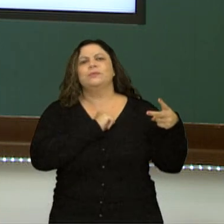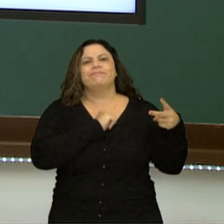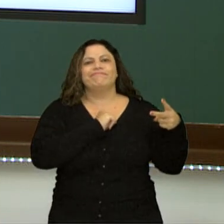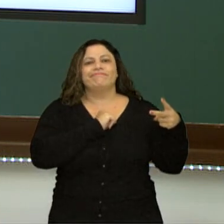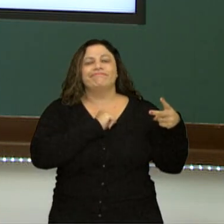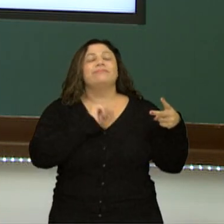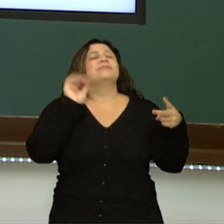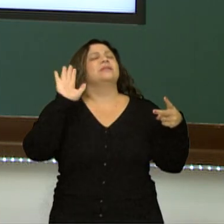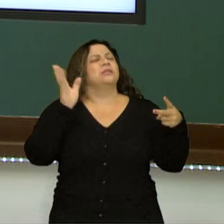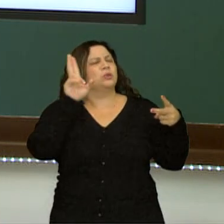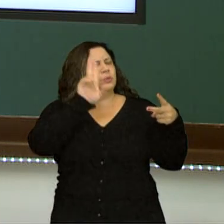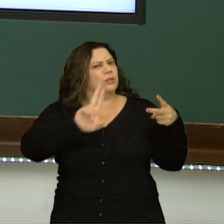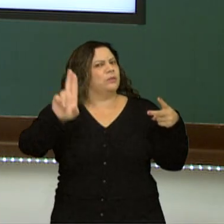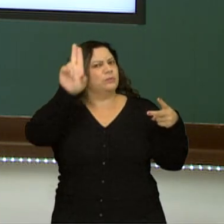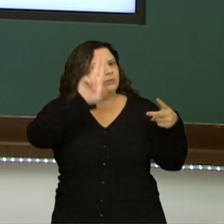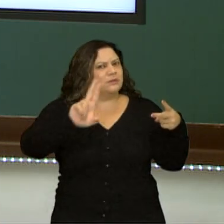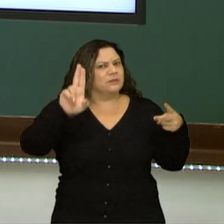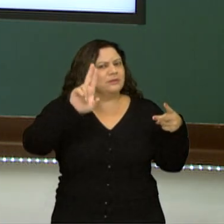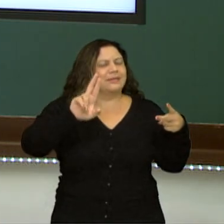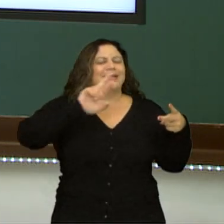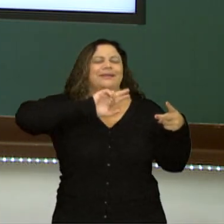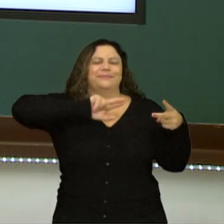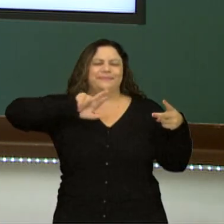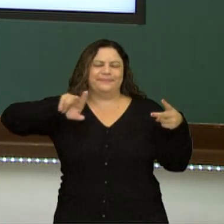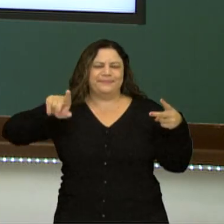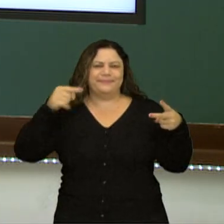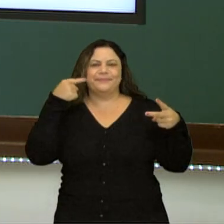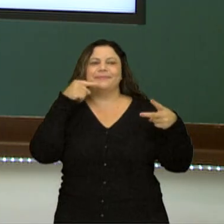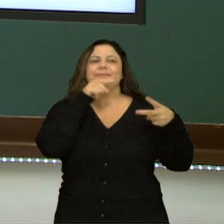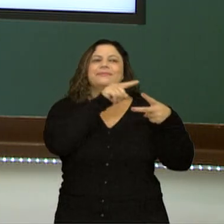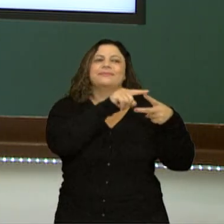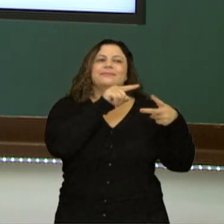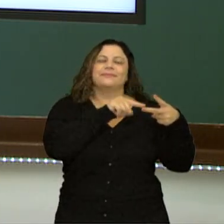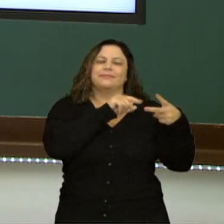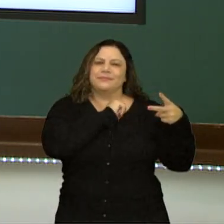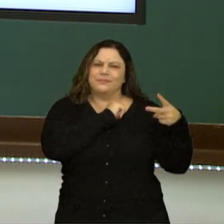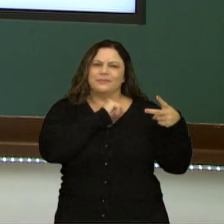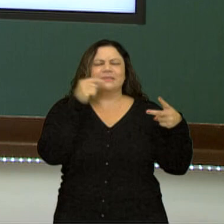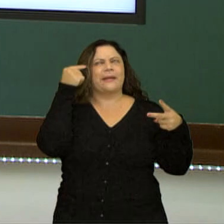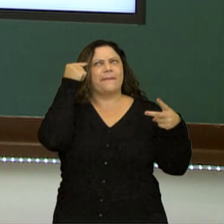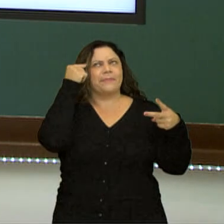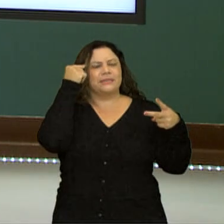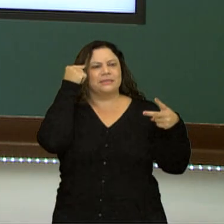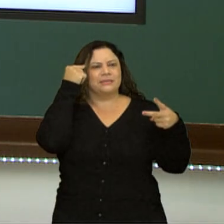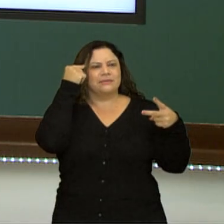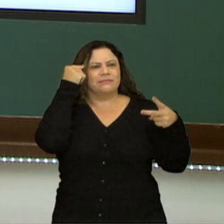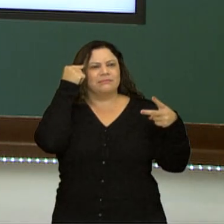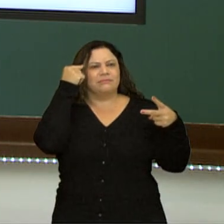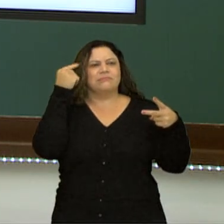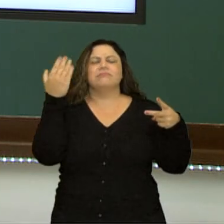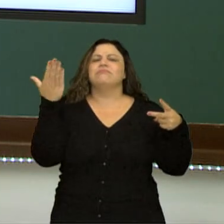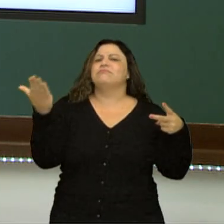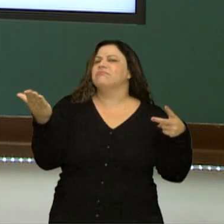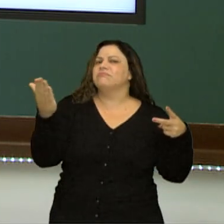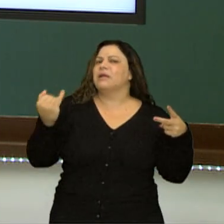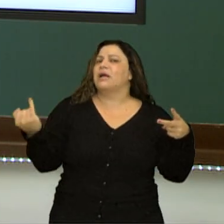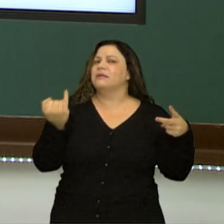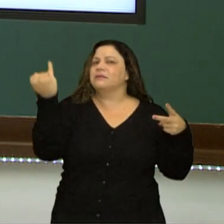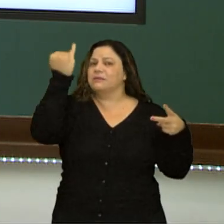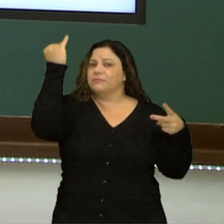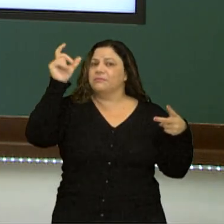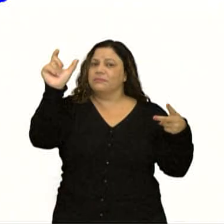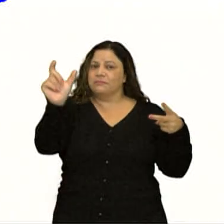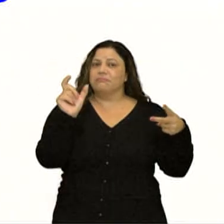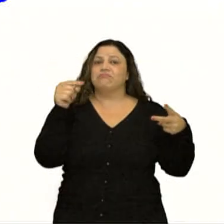já utilizaram várias vezes por aí. Vamos pensar um pouquinho, vamos fazer uma reflexão da importância dessas